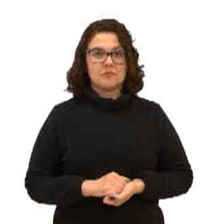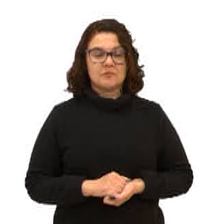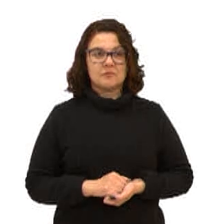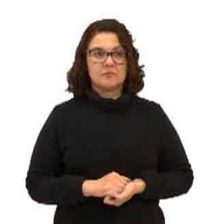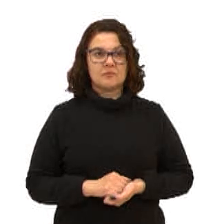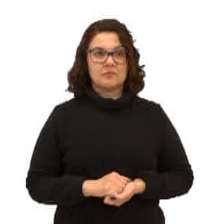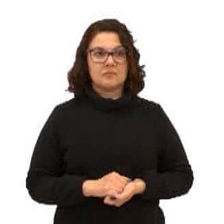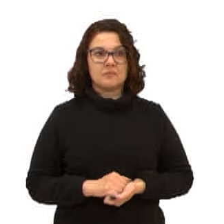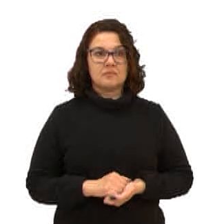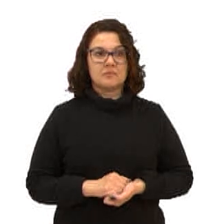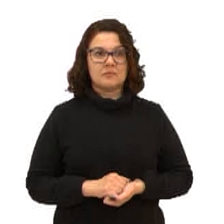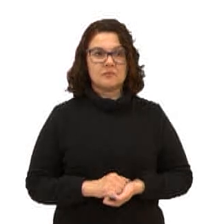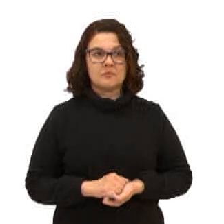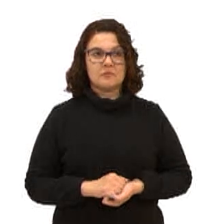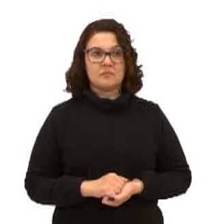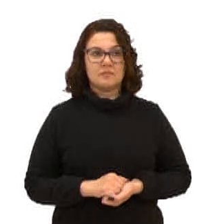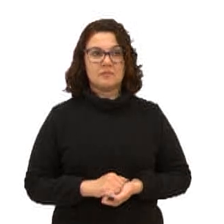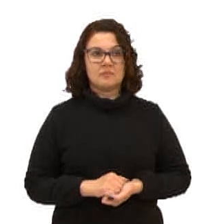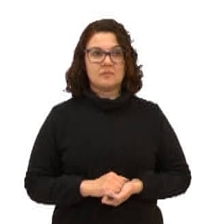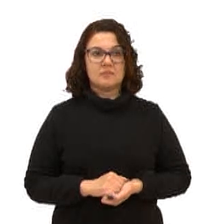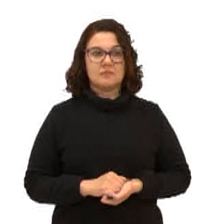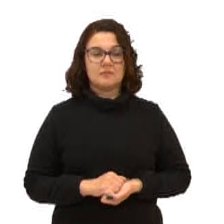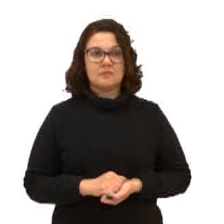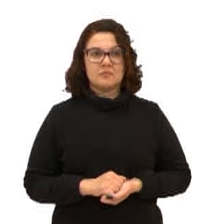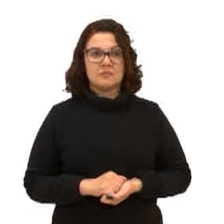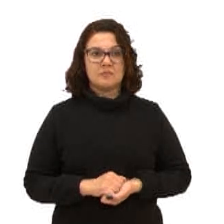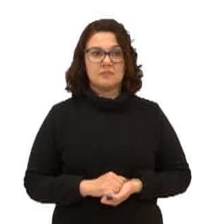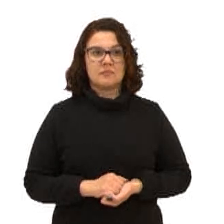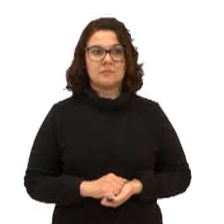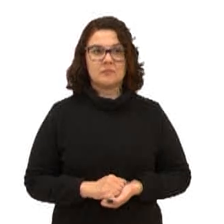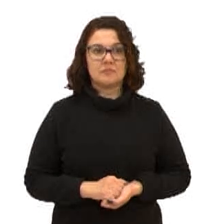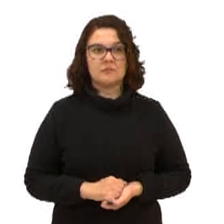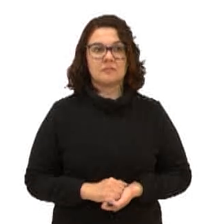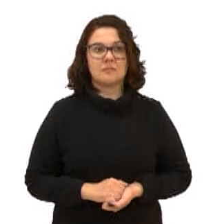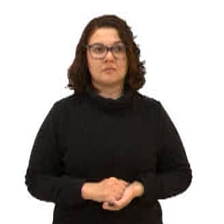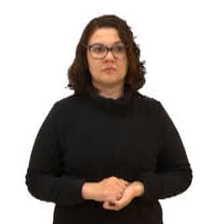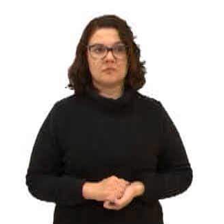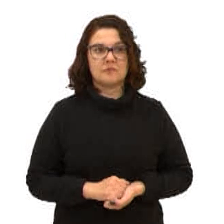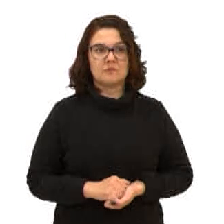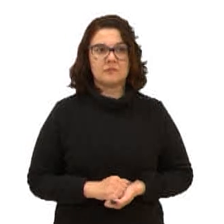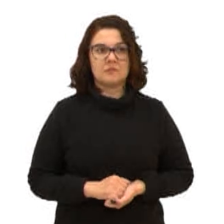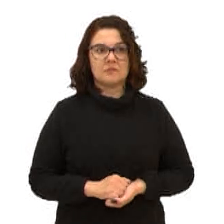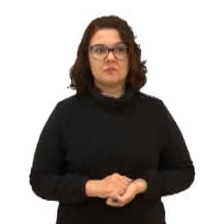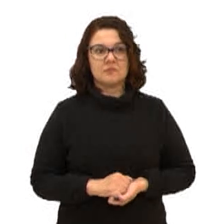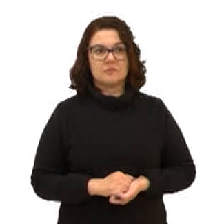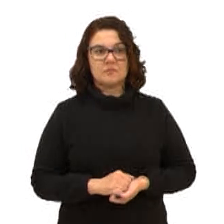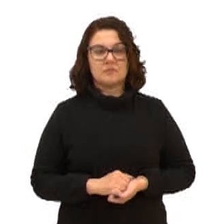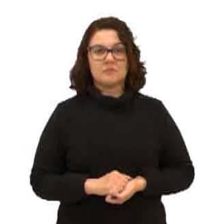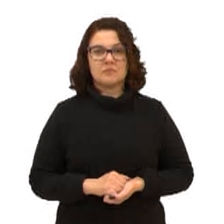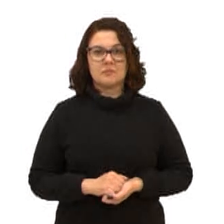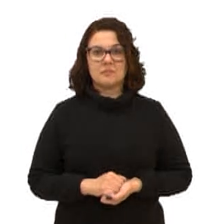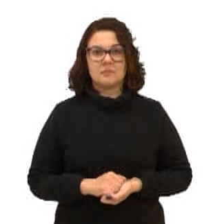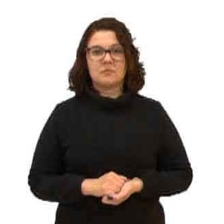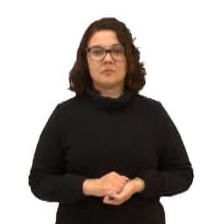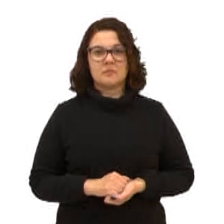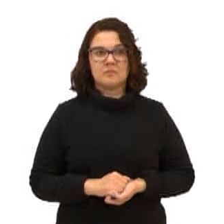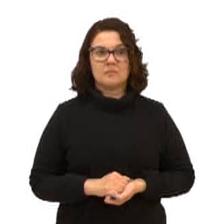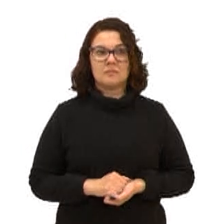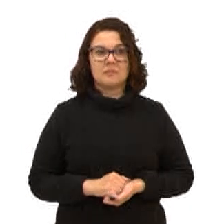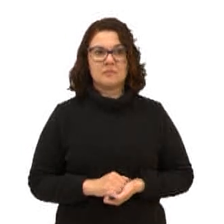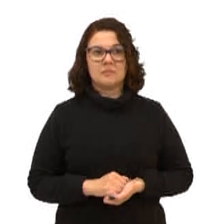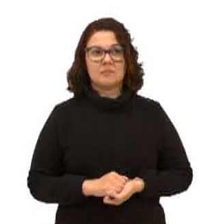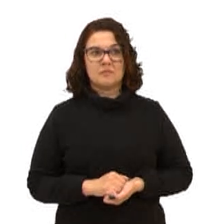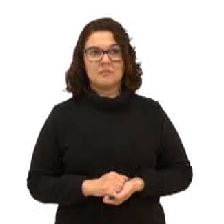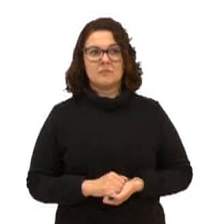desarrollar, desenvolver suas aptitudes e personalidade para chegar a ser em um futuro próximo um membro